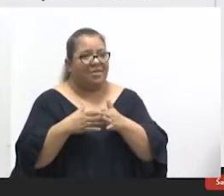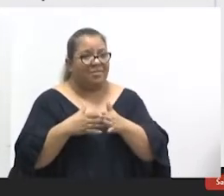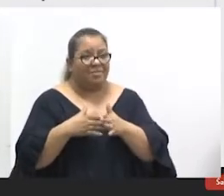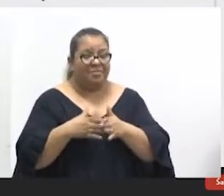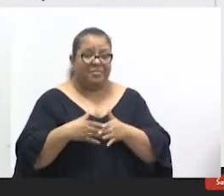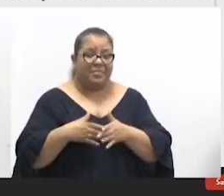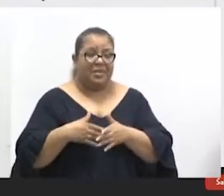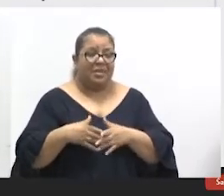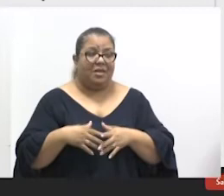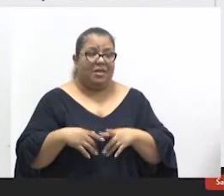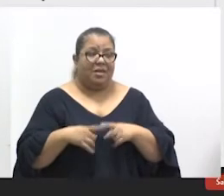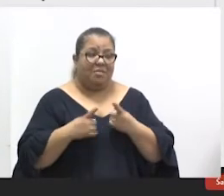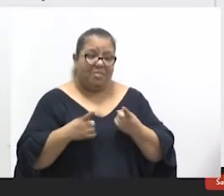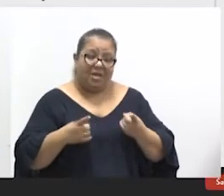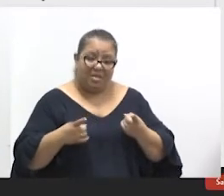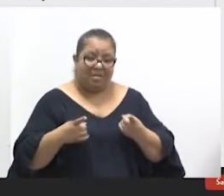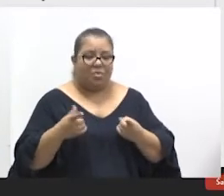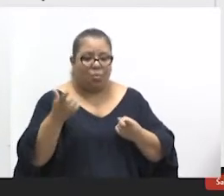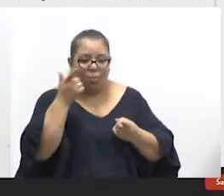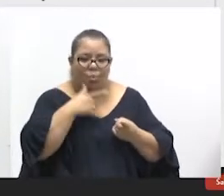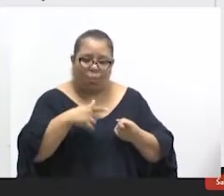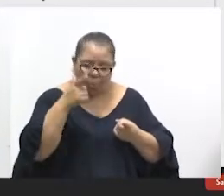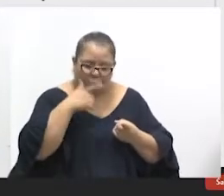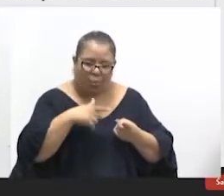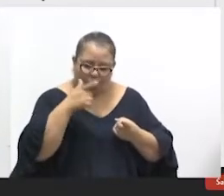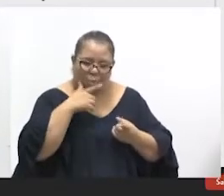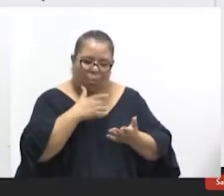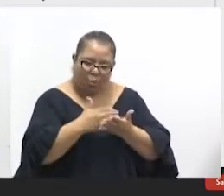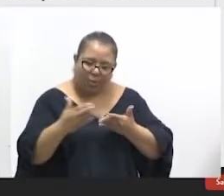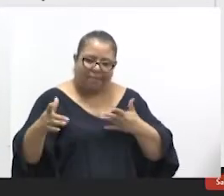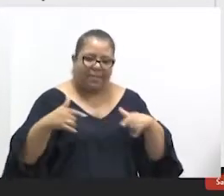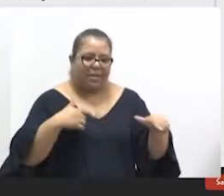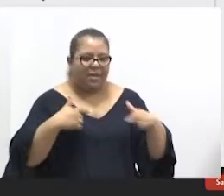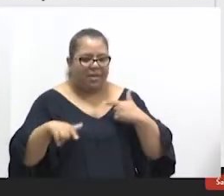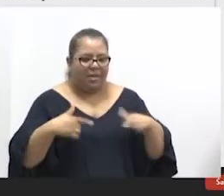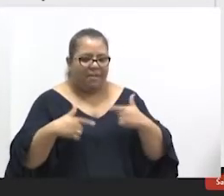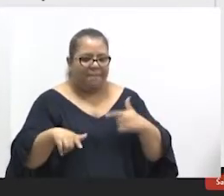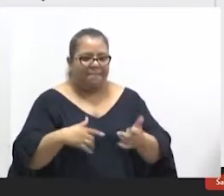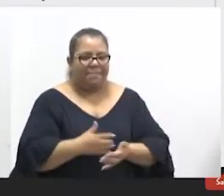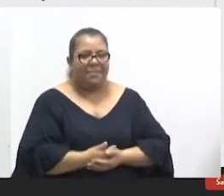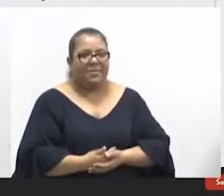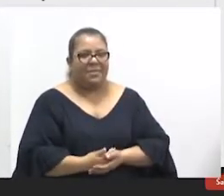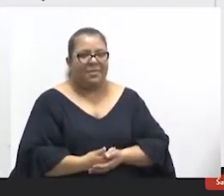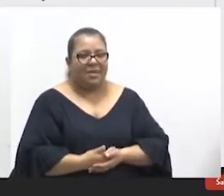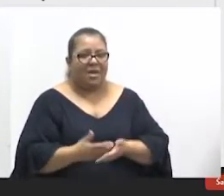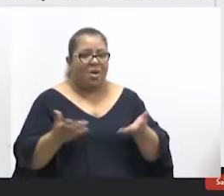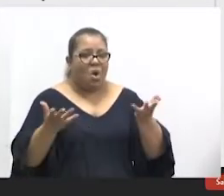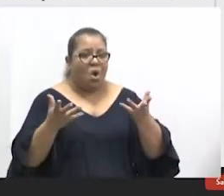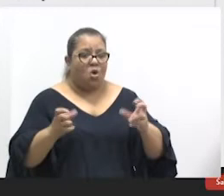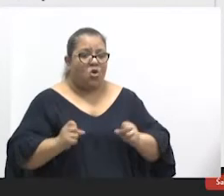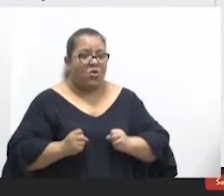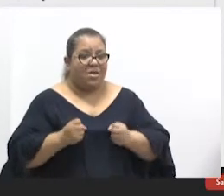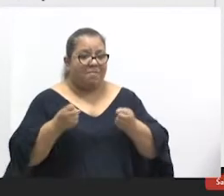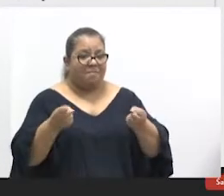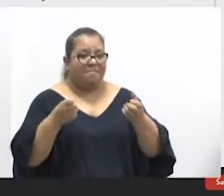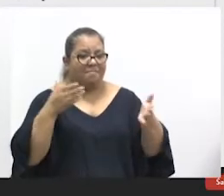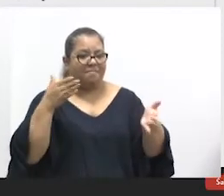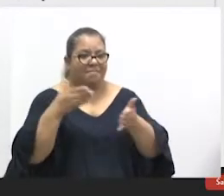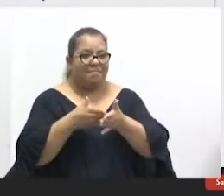até, né? Mas que nós vamos começar por aí, né? E um grande desafio no sentido, ela